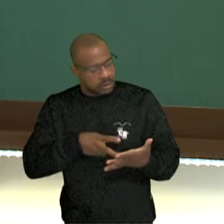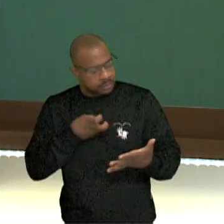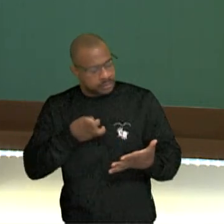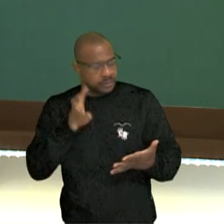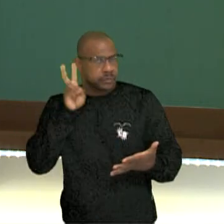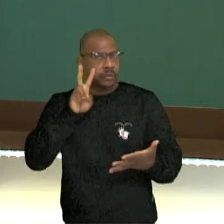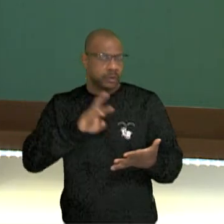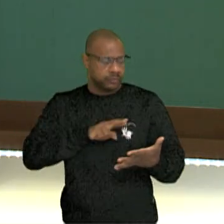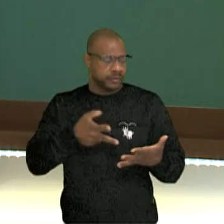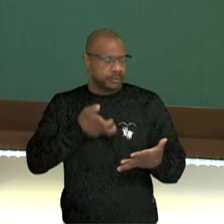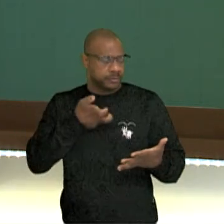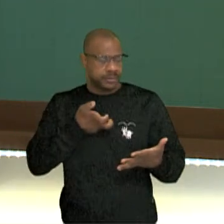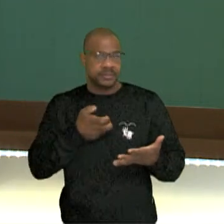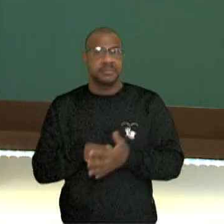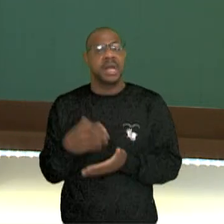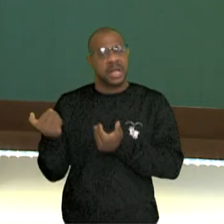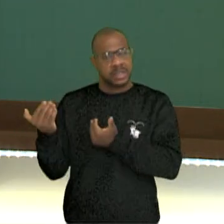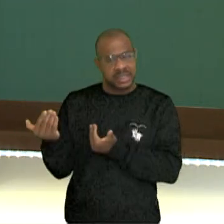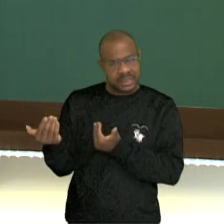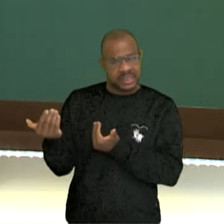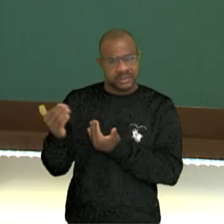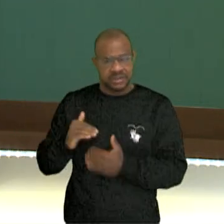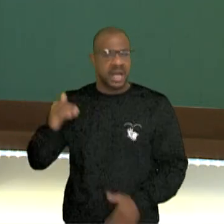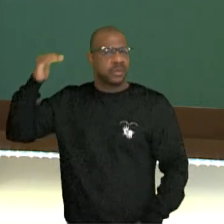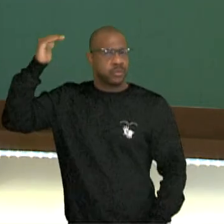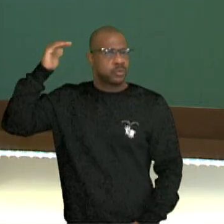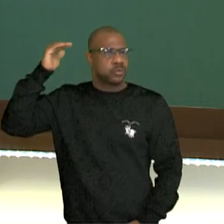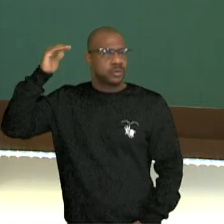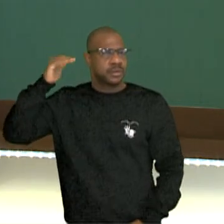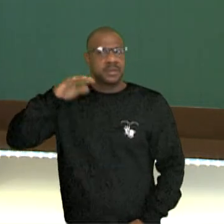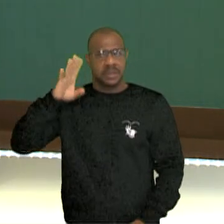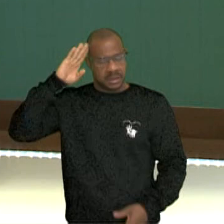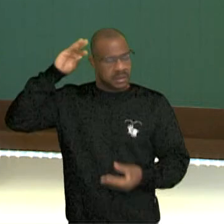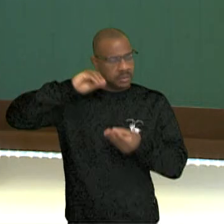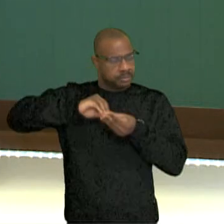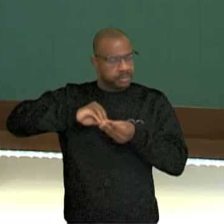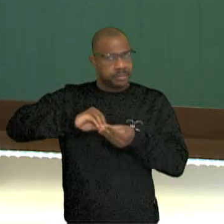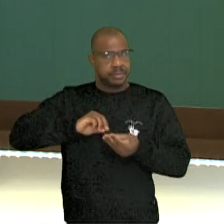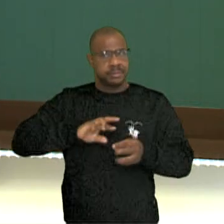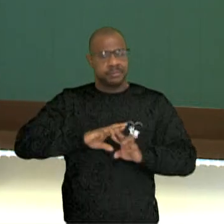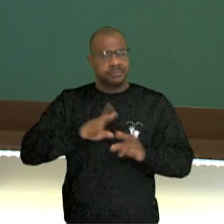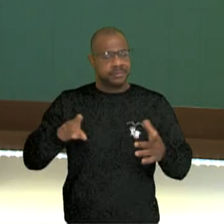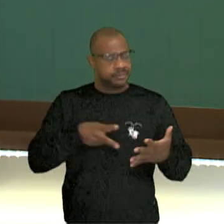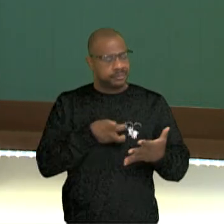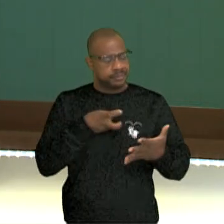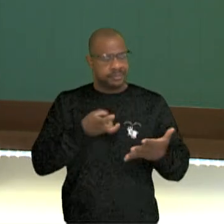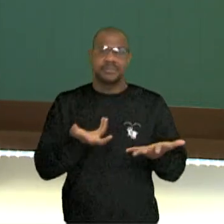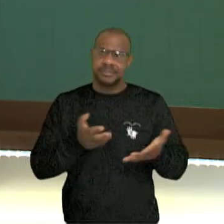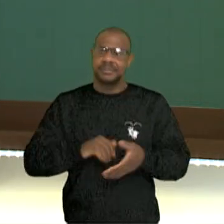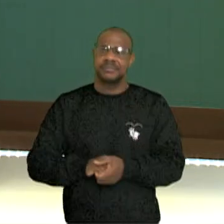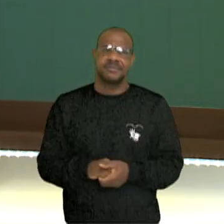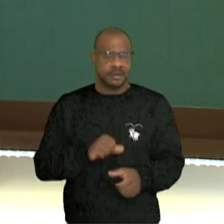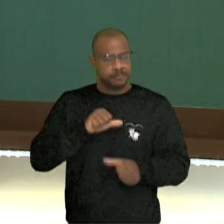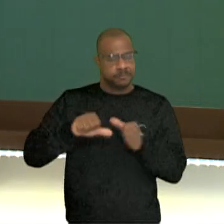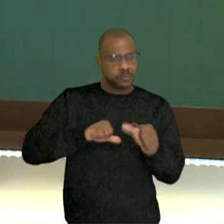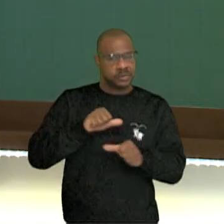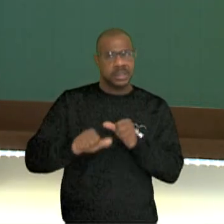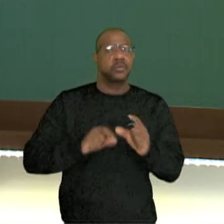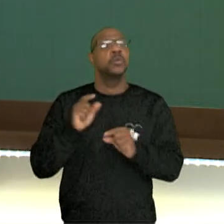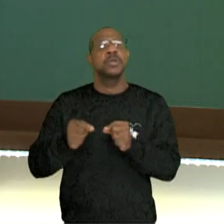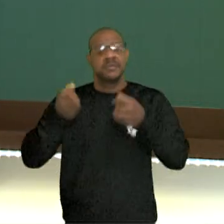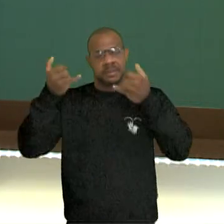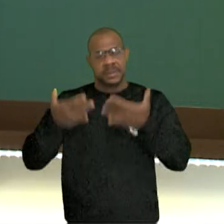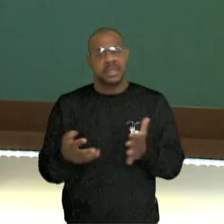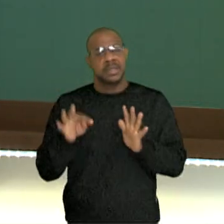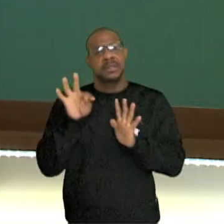história. Quando eu leio enquanto adolescente, enquanto adulto, eu vou modificando a minha visão sobre o que está sendo tratado ali